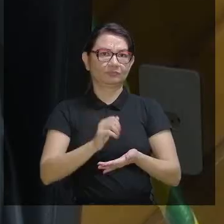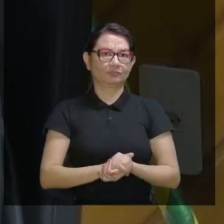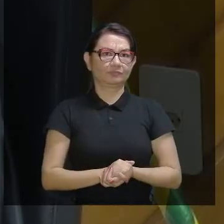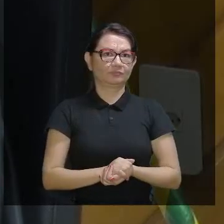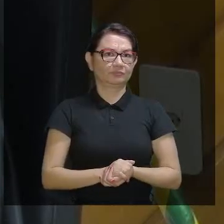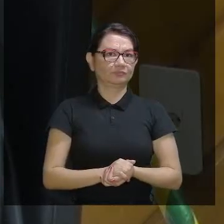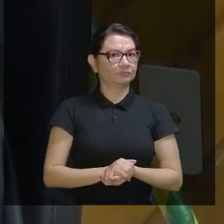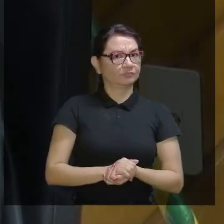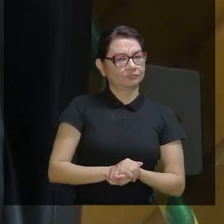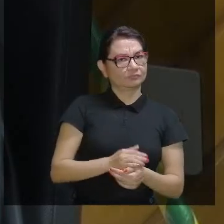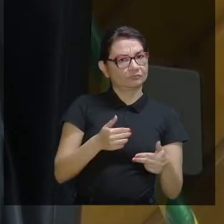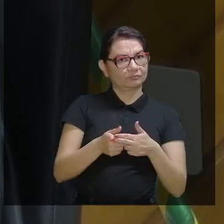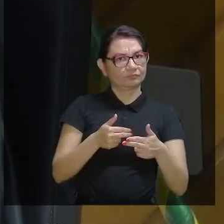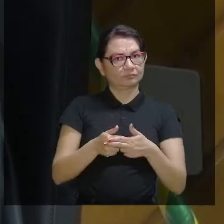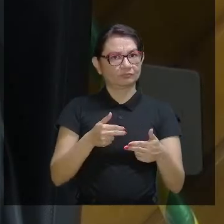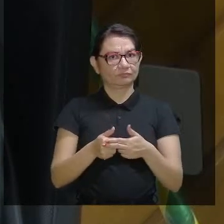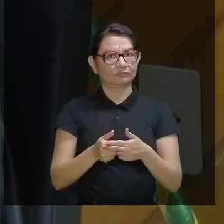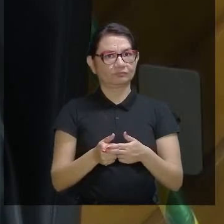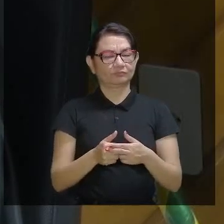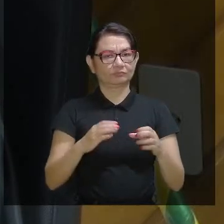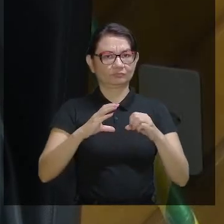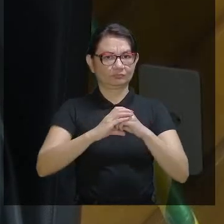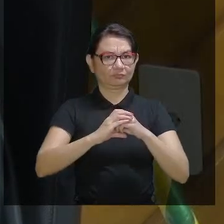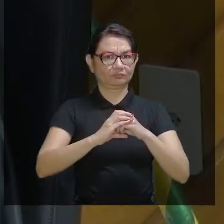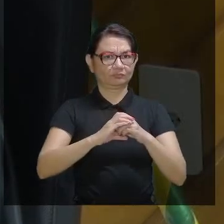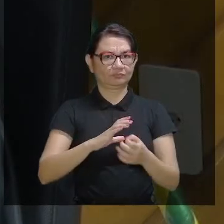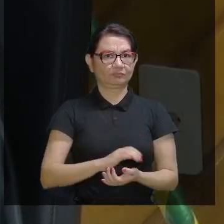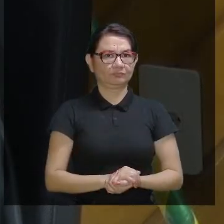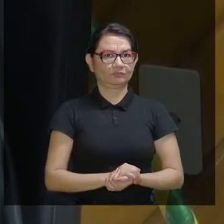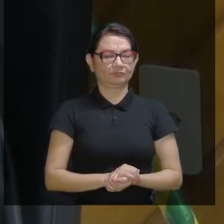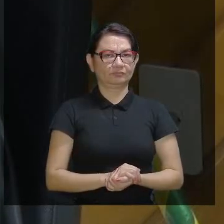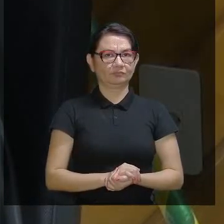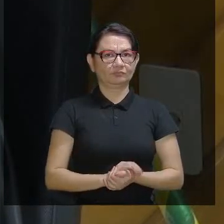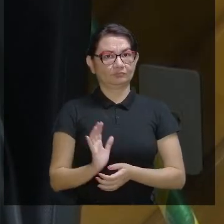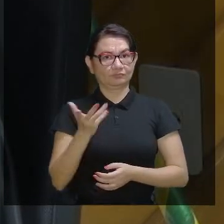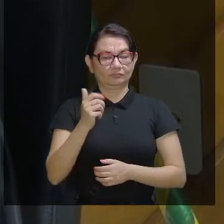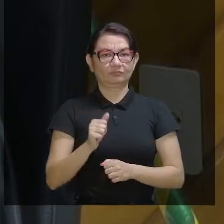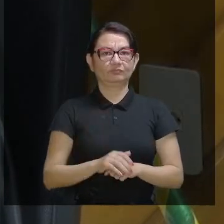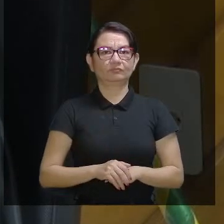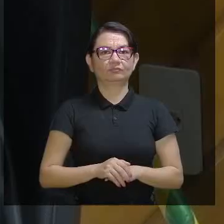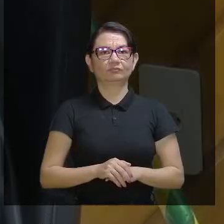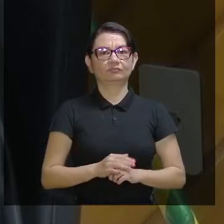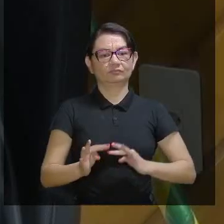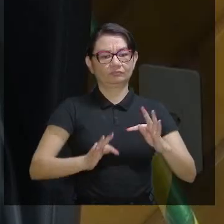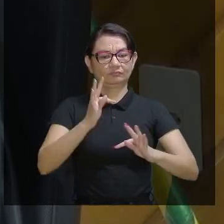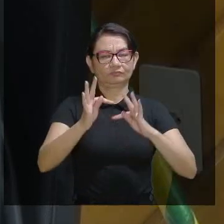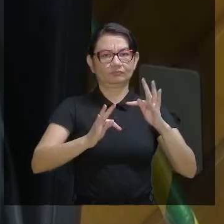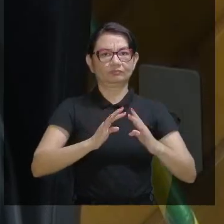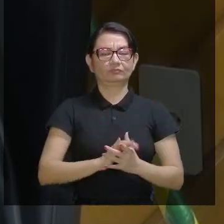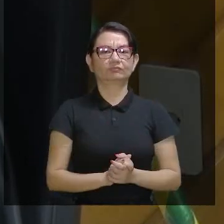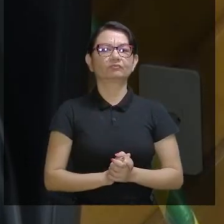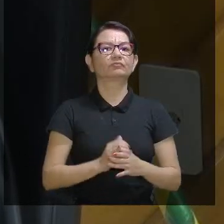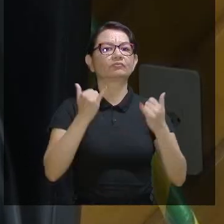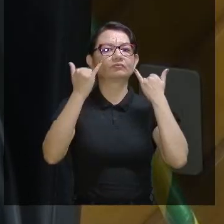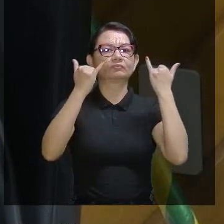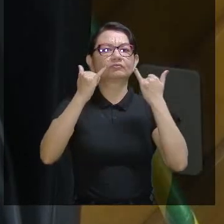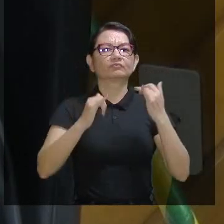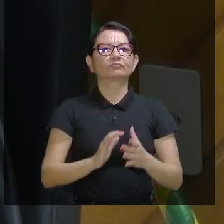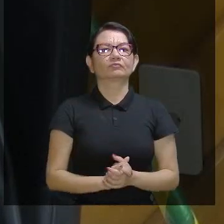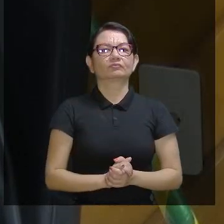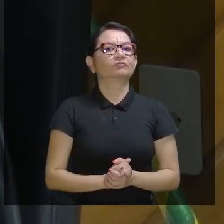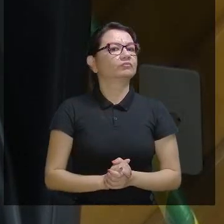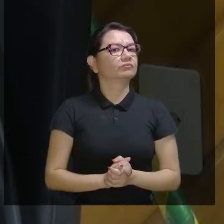a adoção ou utilização no âmbito do Tribunal Regional Eleitoral do Amapá de soluções de tecnologia da informação e comunicação, inclusive